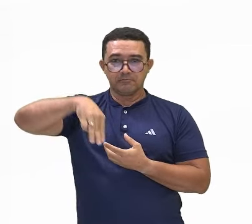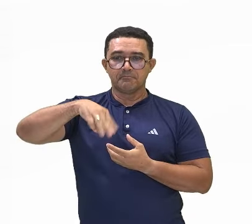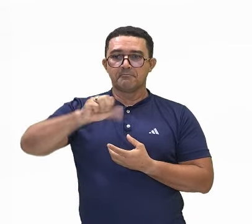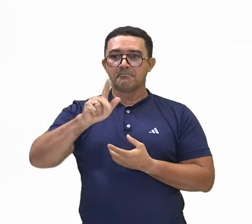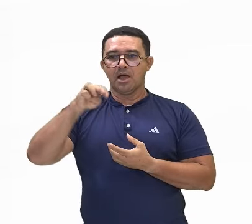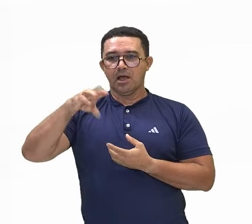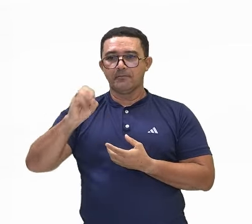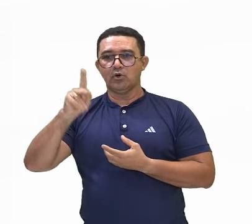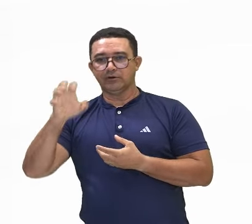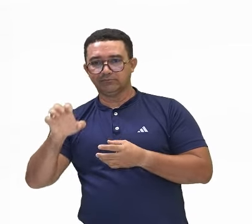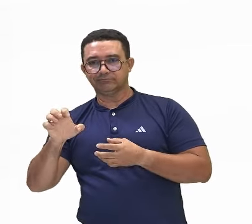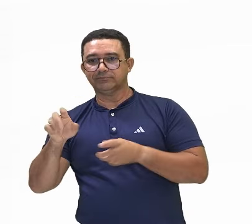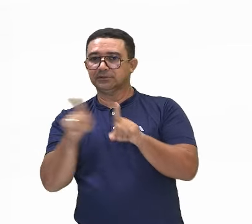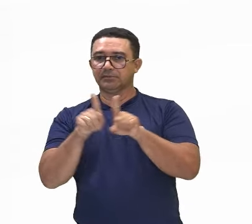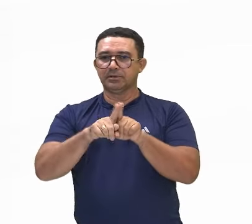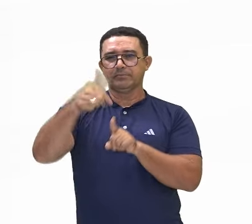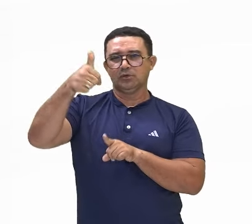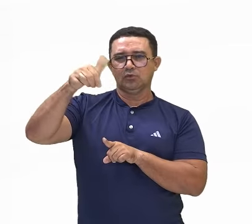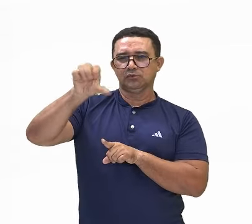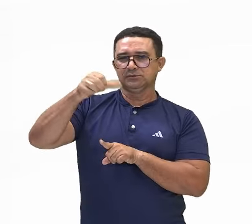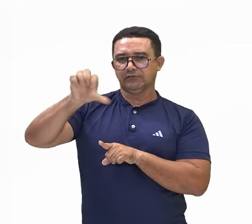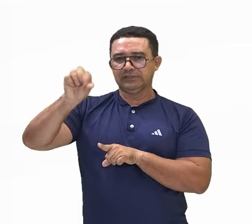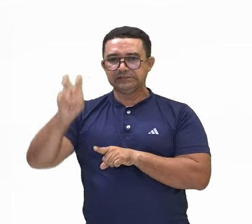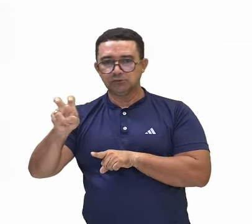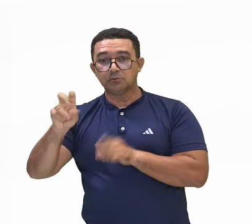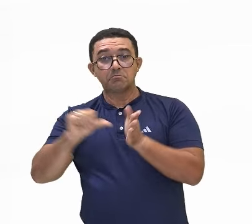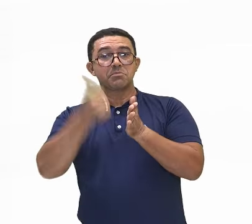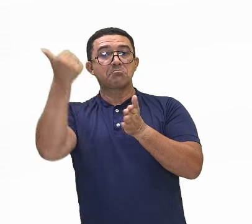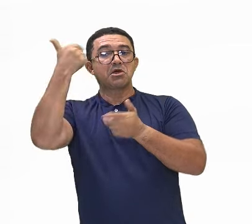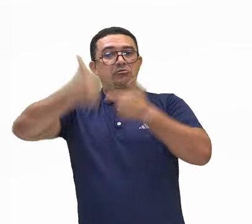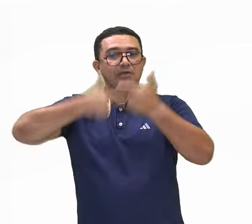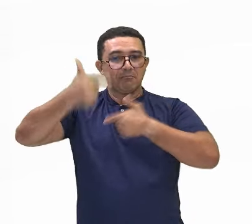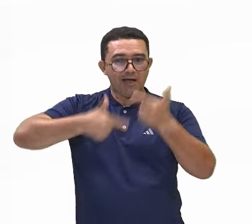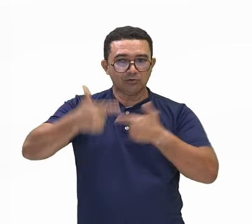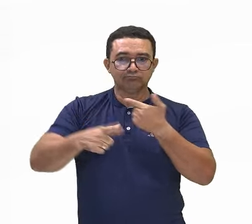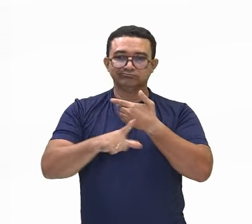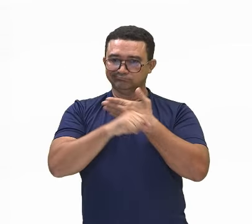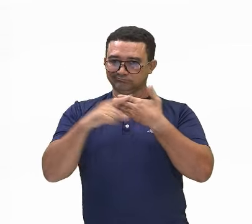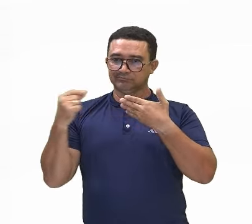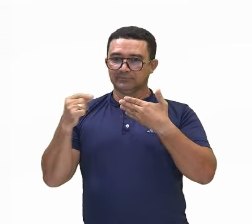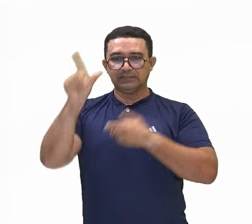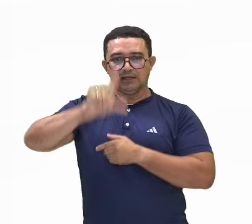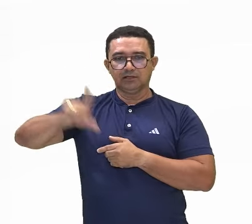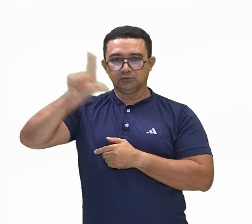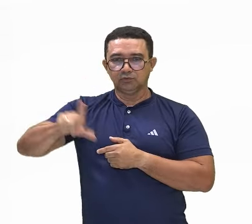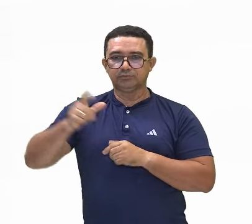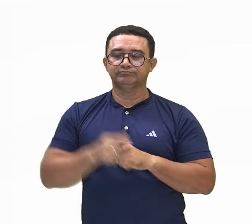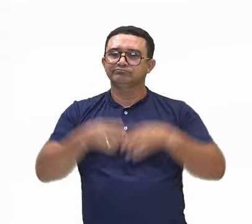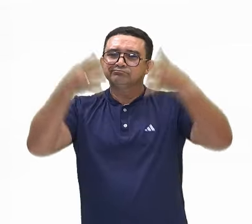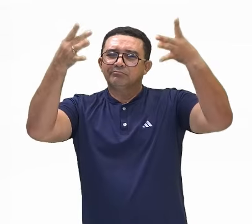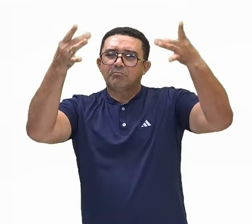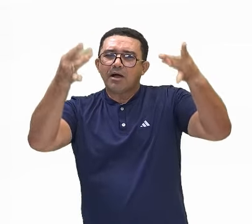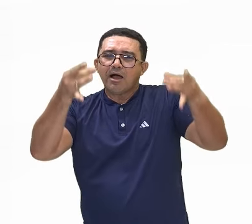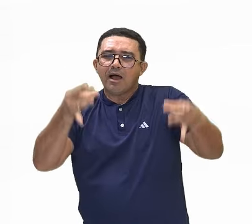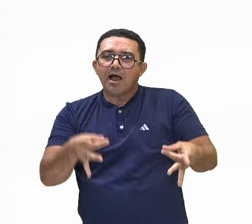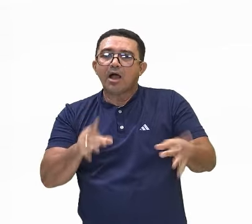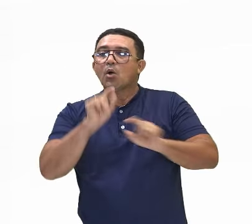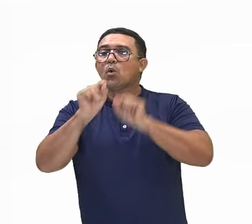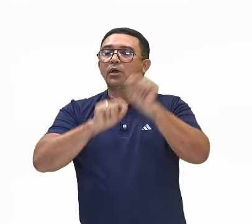Em 1895, sua primeira obra e mais conhecida. Tal obra faz descrição por meio